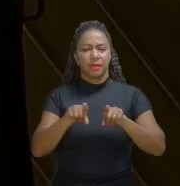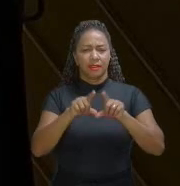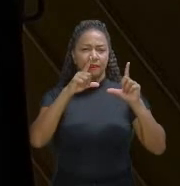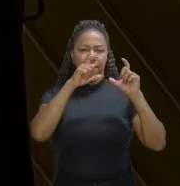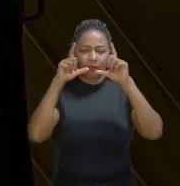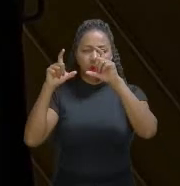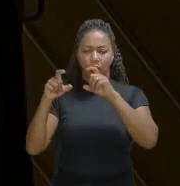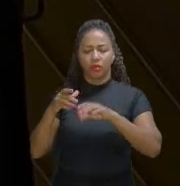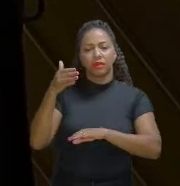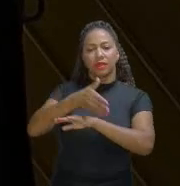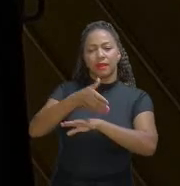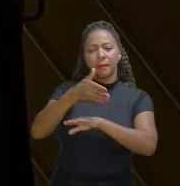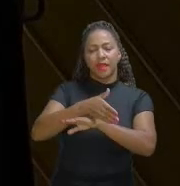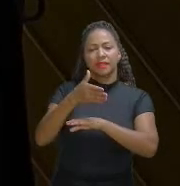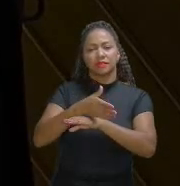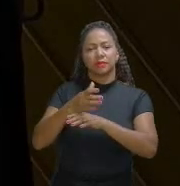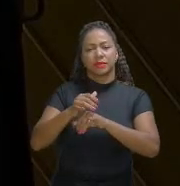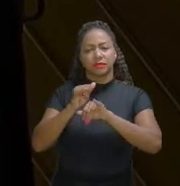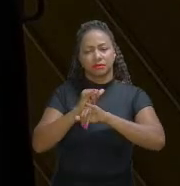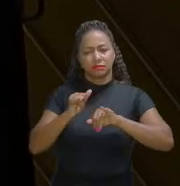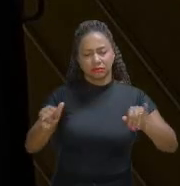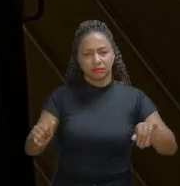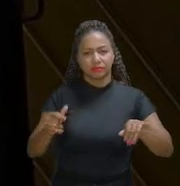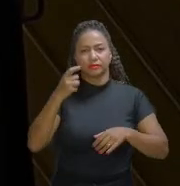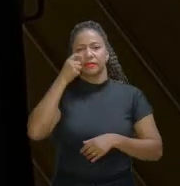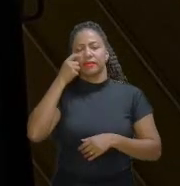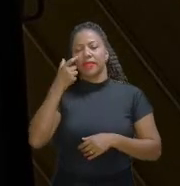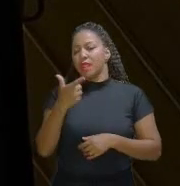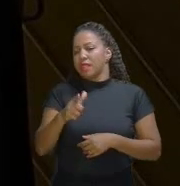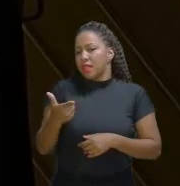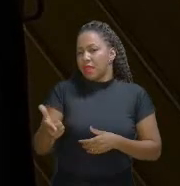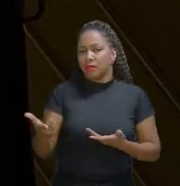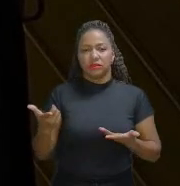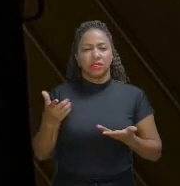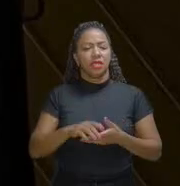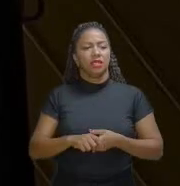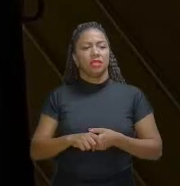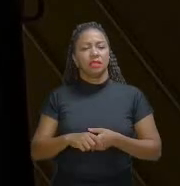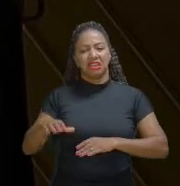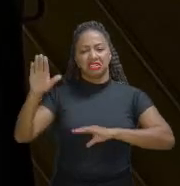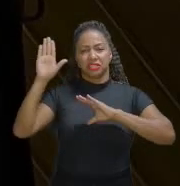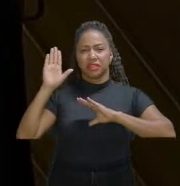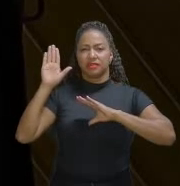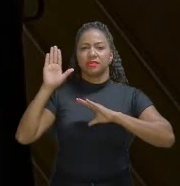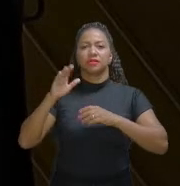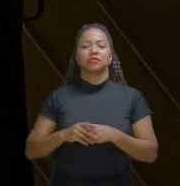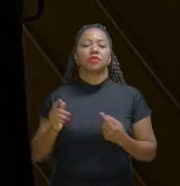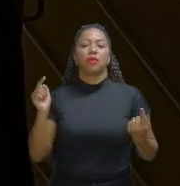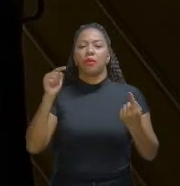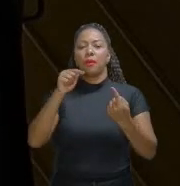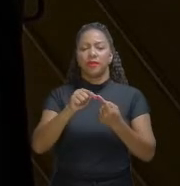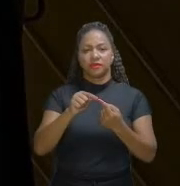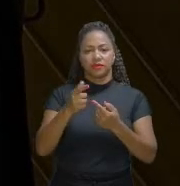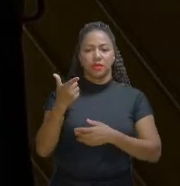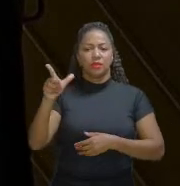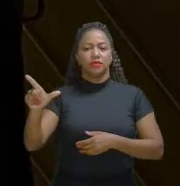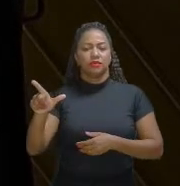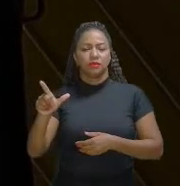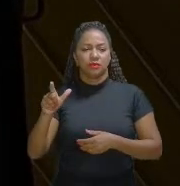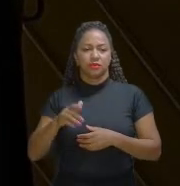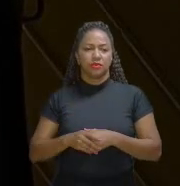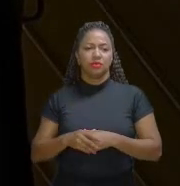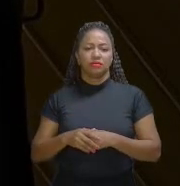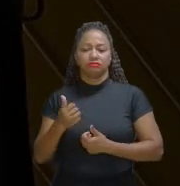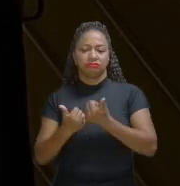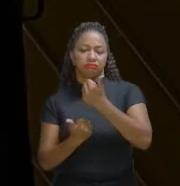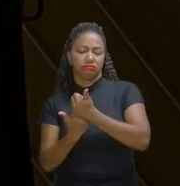evidenciam participação em atos presenciais de campanha. Não há qualquer indício de que as candidatas tenham atuado com o propósito de beneficiar outros postulantes ao